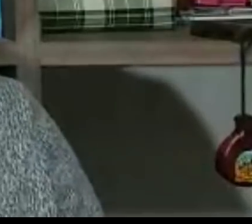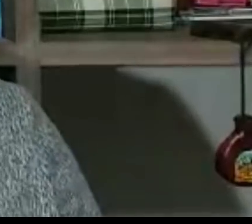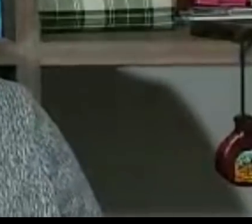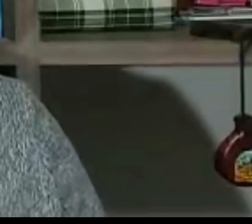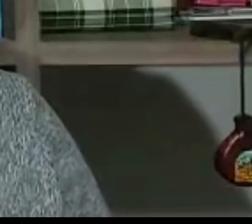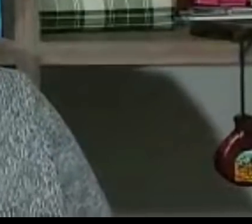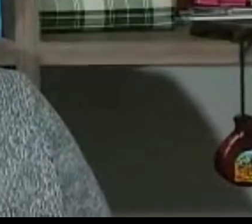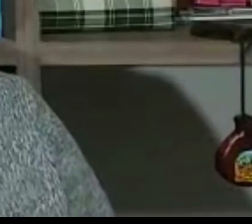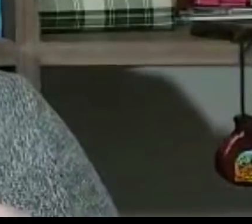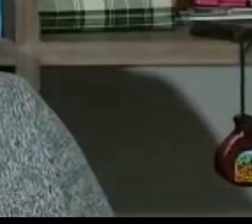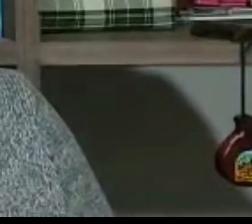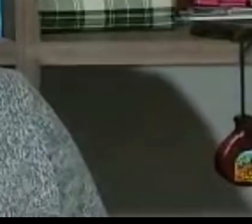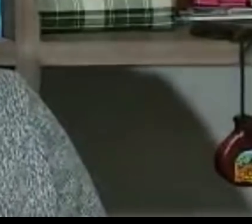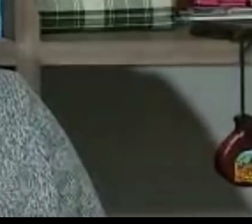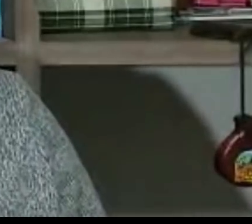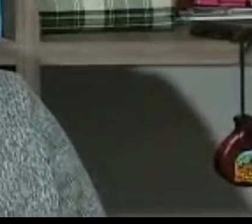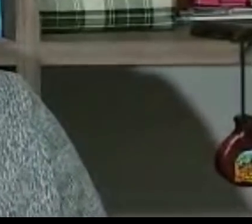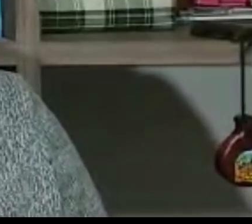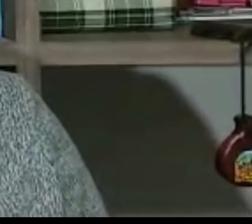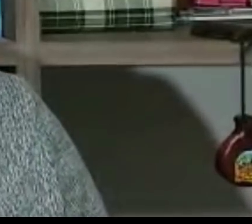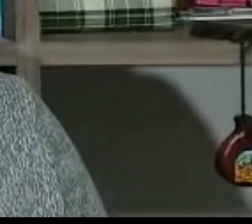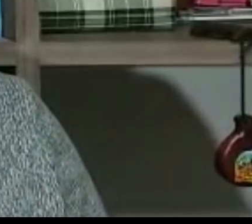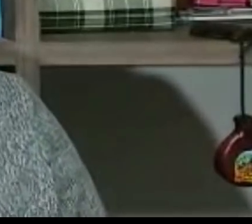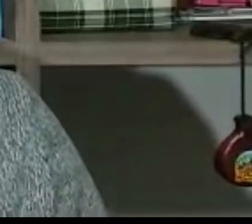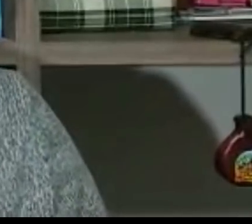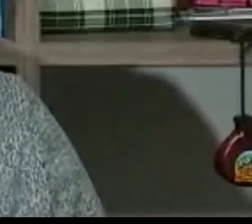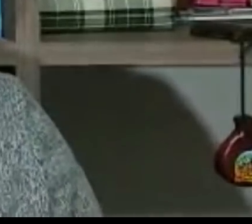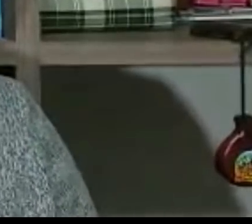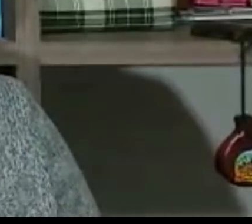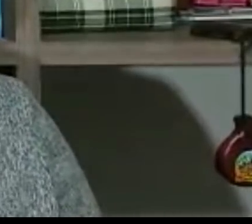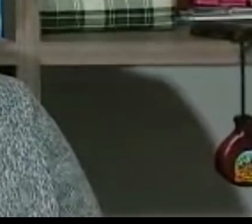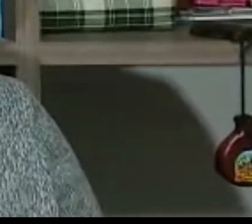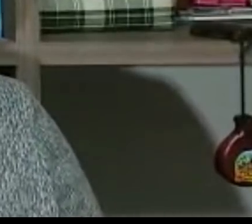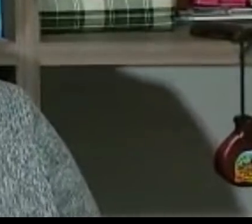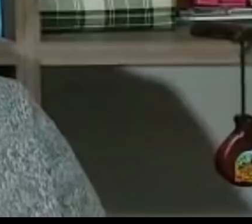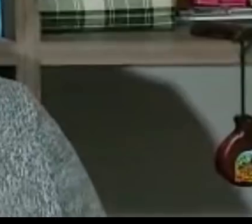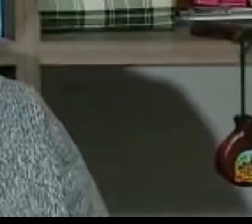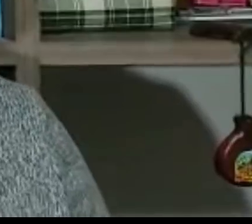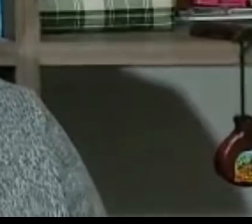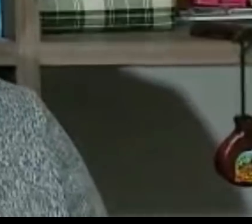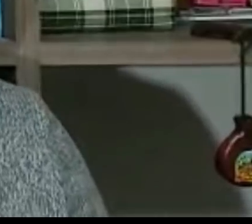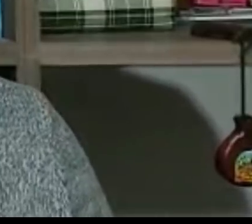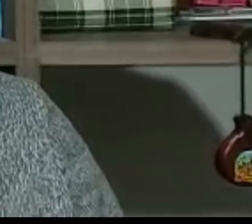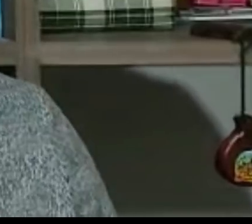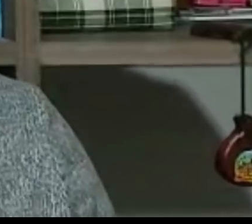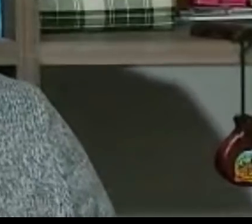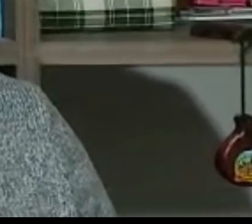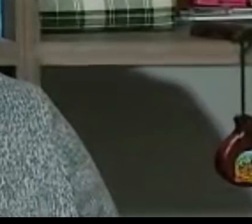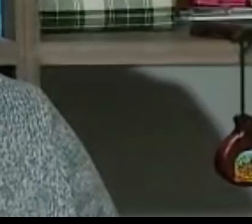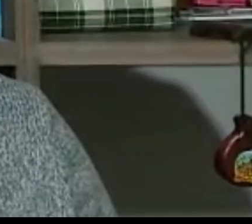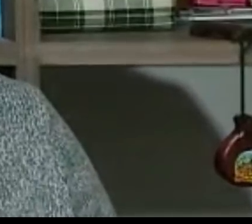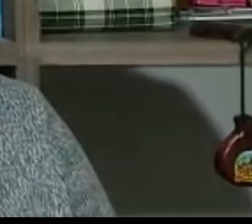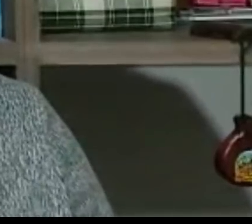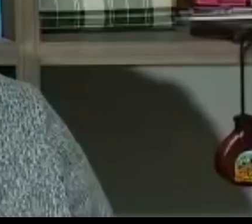2019, né? Eu voltei de um mestrado nos Estados Unidos e eu queria que as pessoas cantassem mais aqui também no Brasil. E a